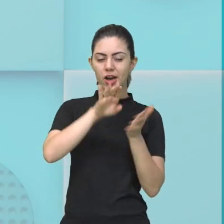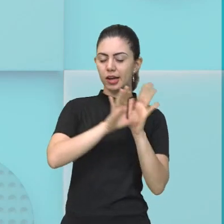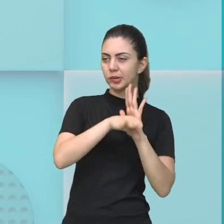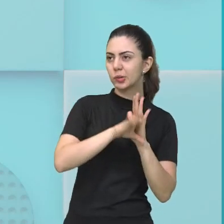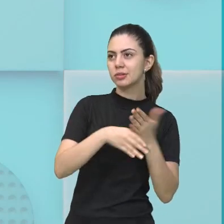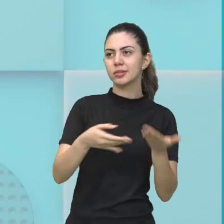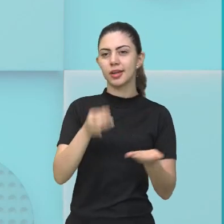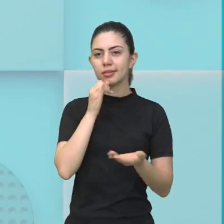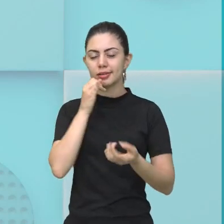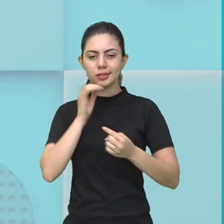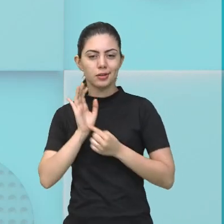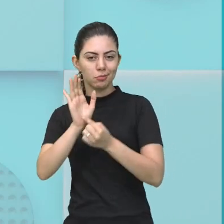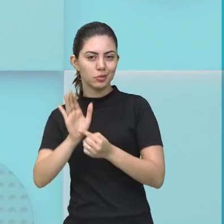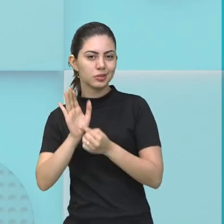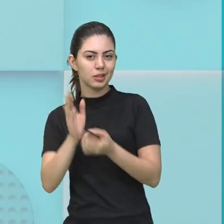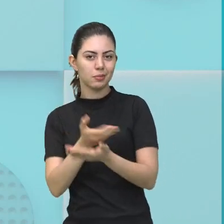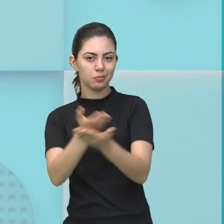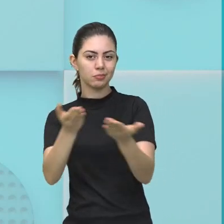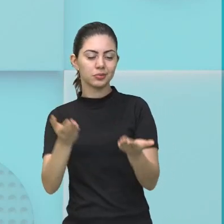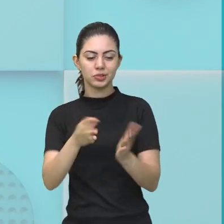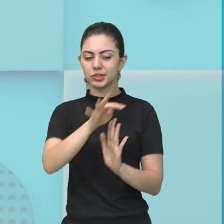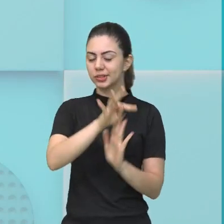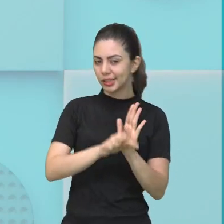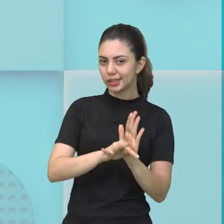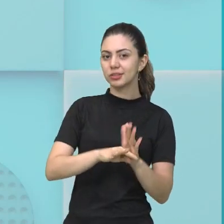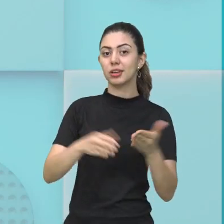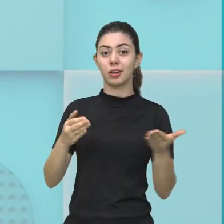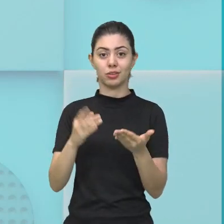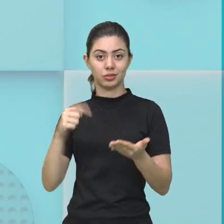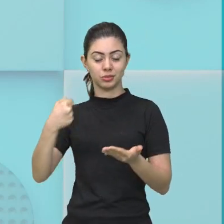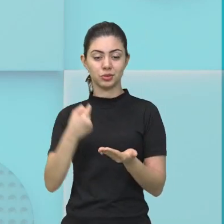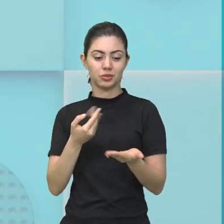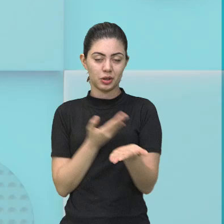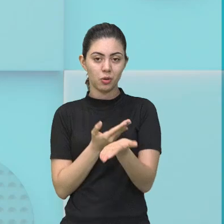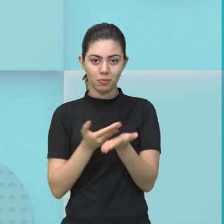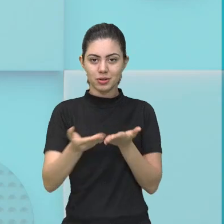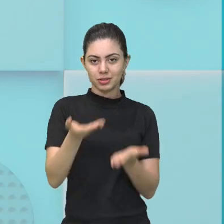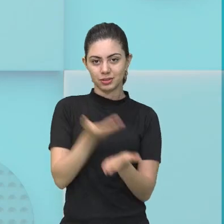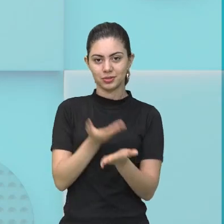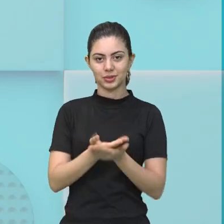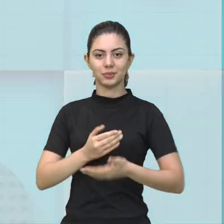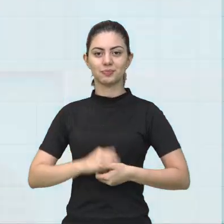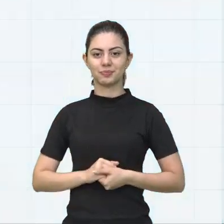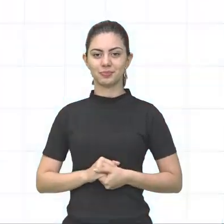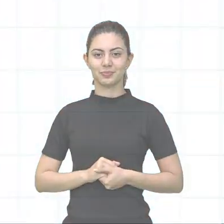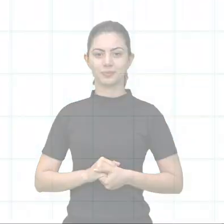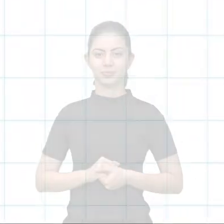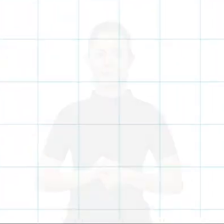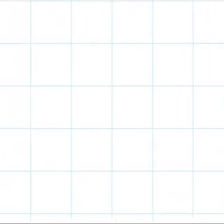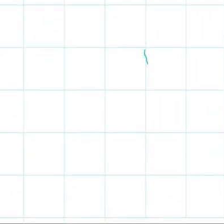gente tem exemplo, a gente tem texto e a gente vai ver tudo isso agora na nossa aula. Vamos a ela.